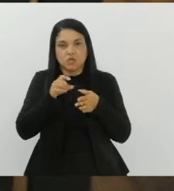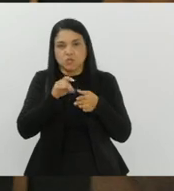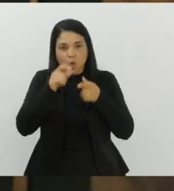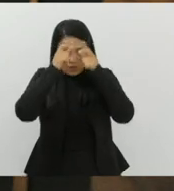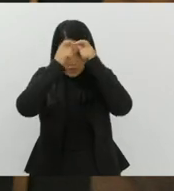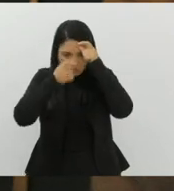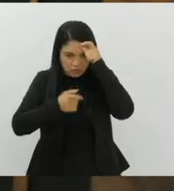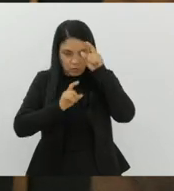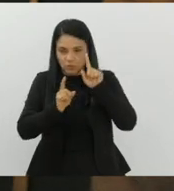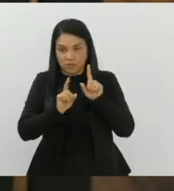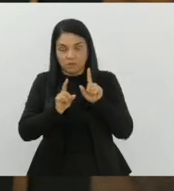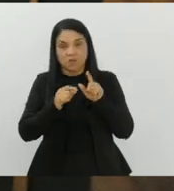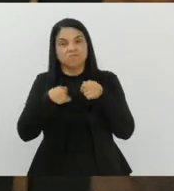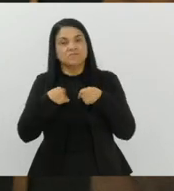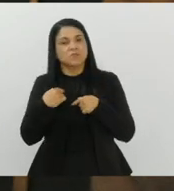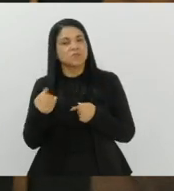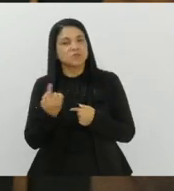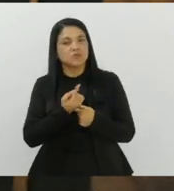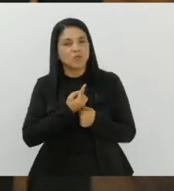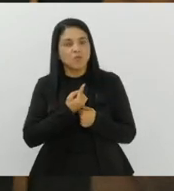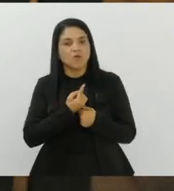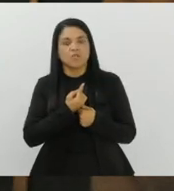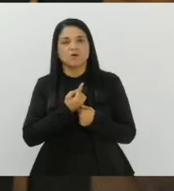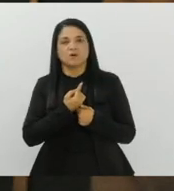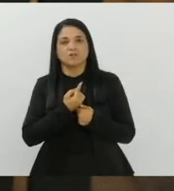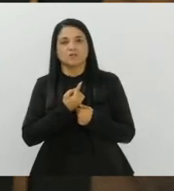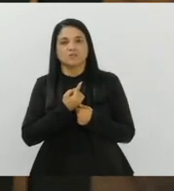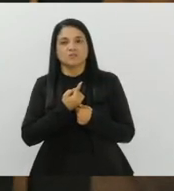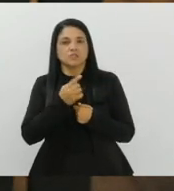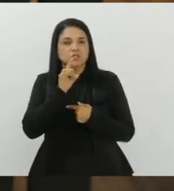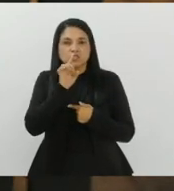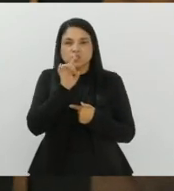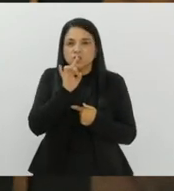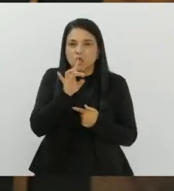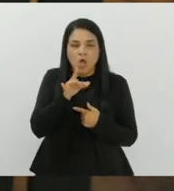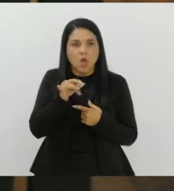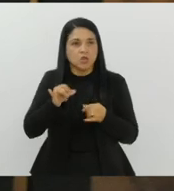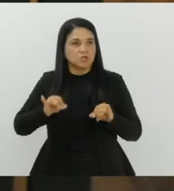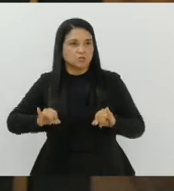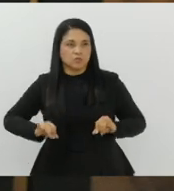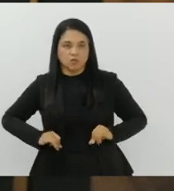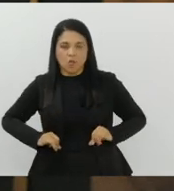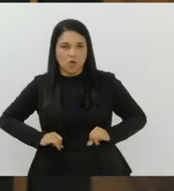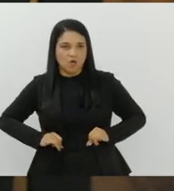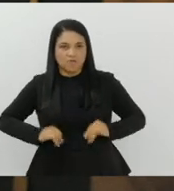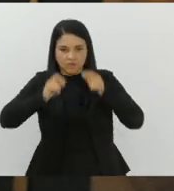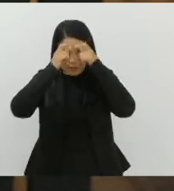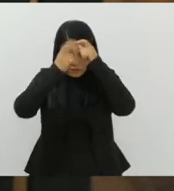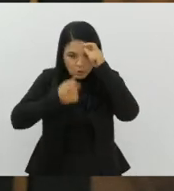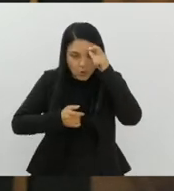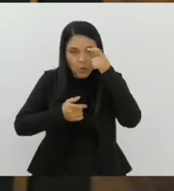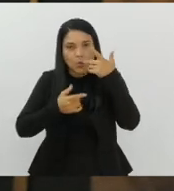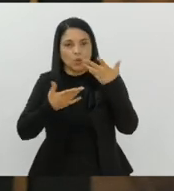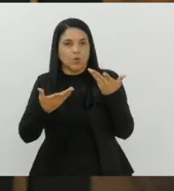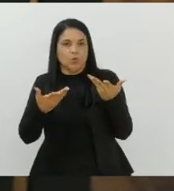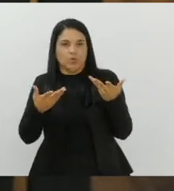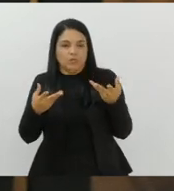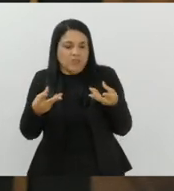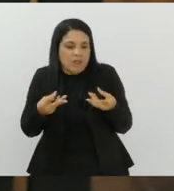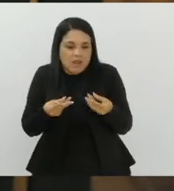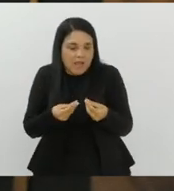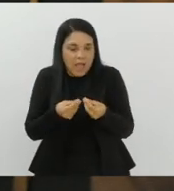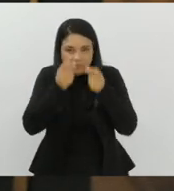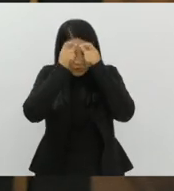transtorno, porque a gente não está falando aqui só das pessoas que sofrem com os transtornos, com as questões mais delicadas,